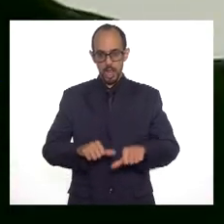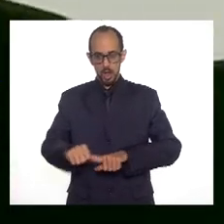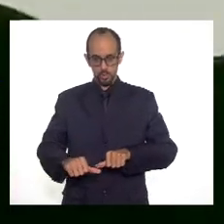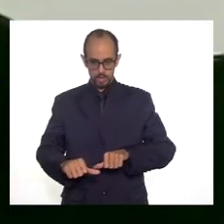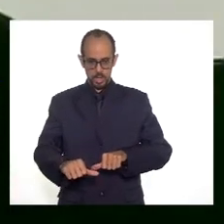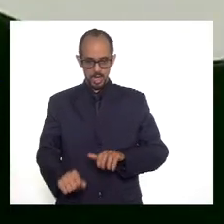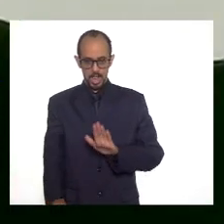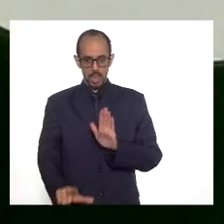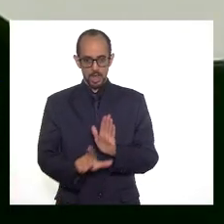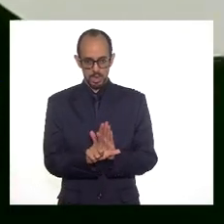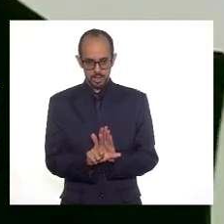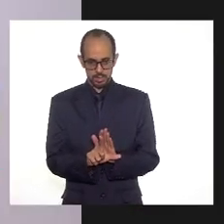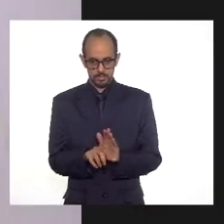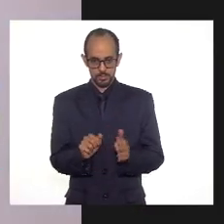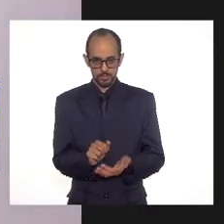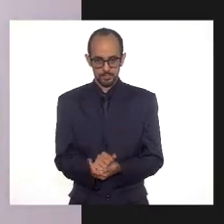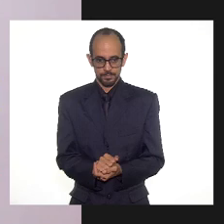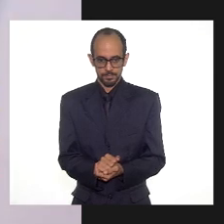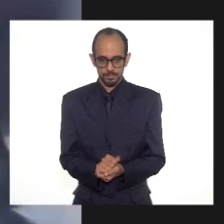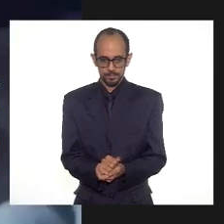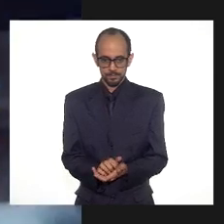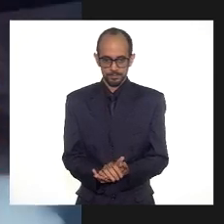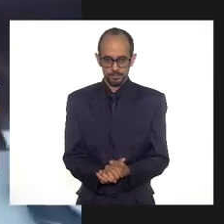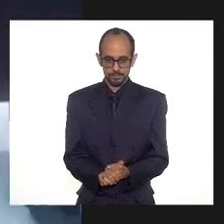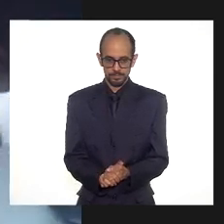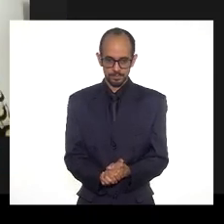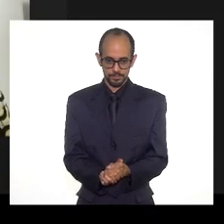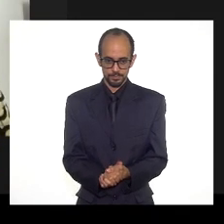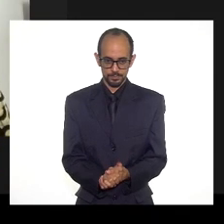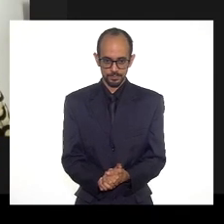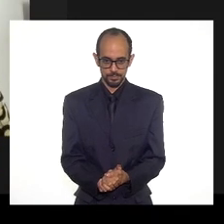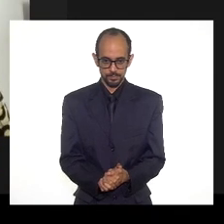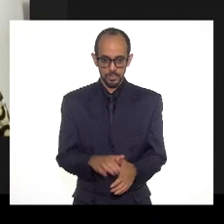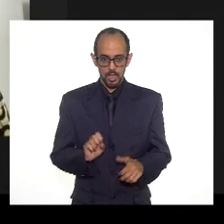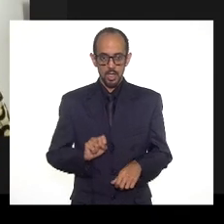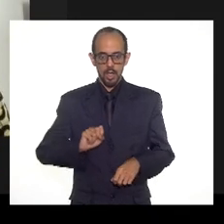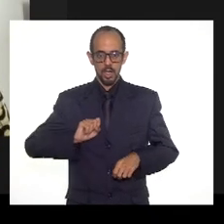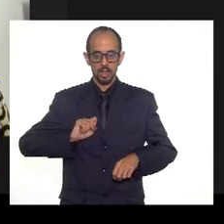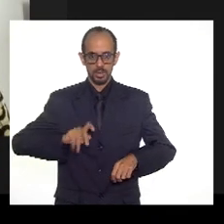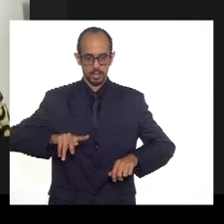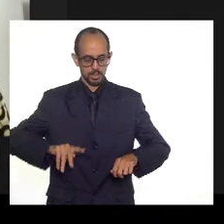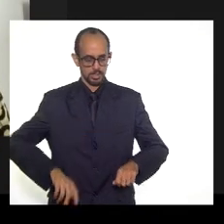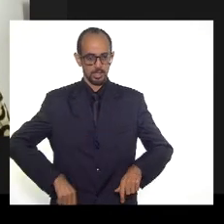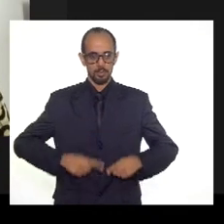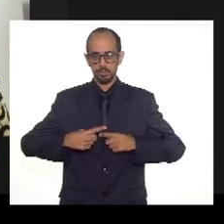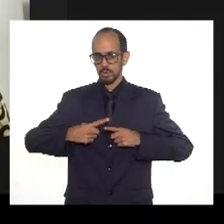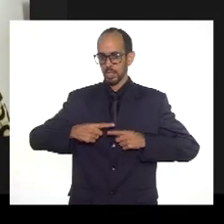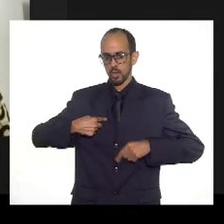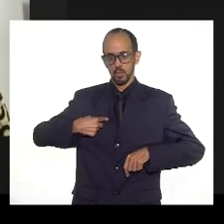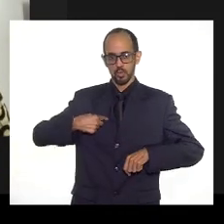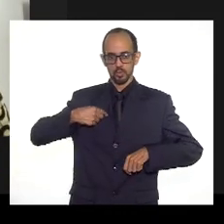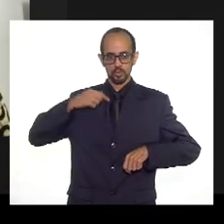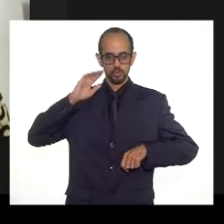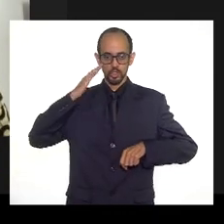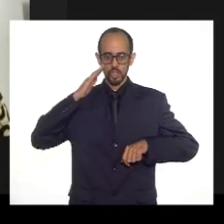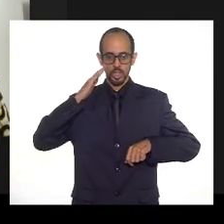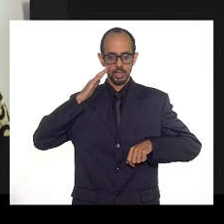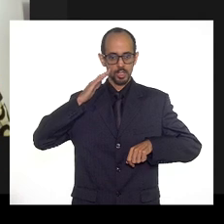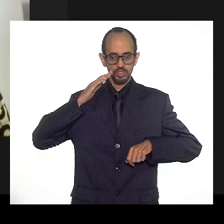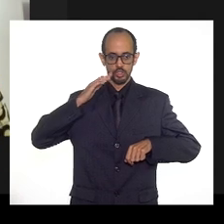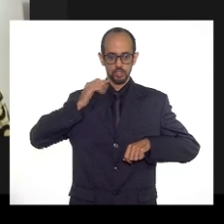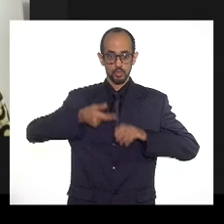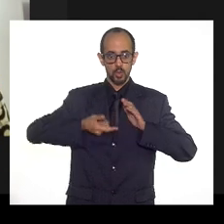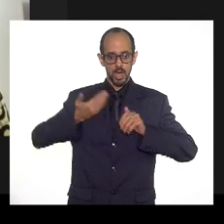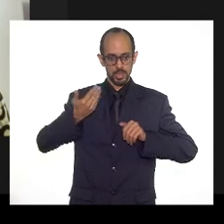que... Costa solta, chefe. Essa foi a razão. Ok, ok. Que eu não tinha entendido direito, eu não tinha ouvido direito, mas por isso